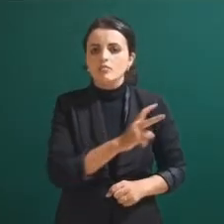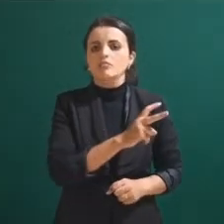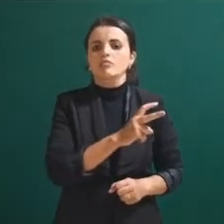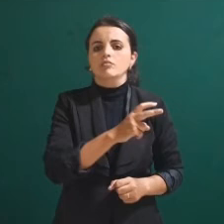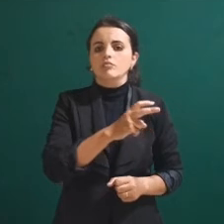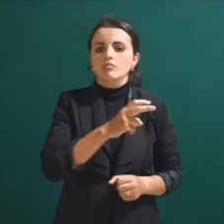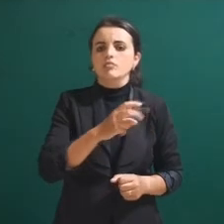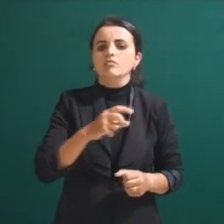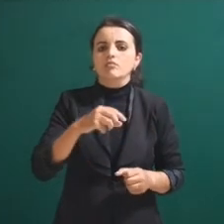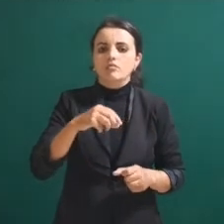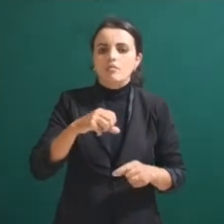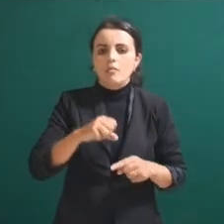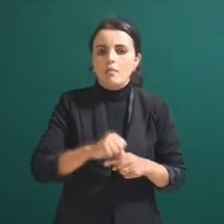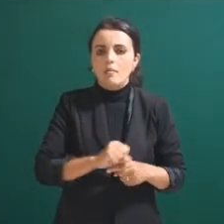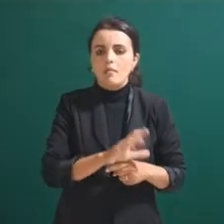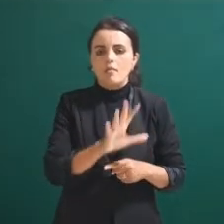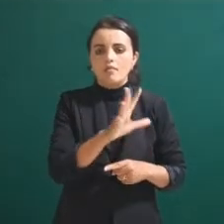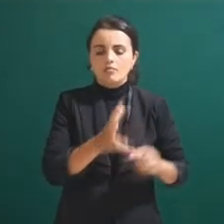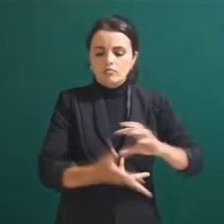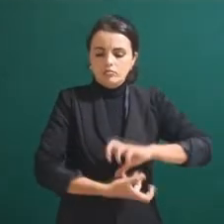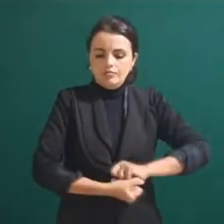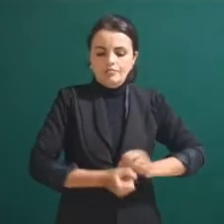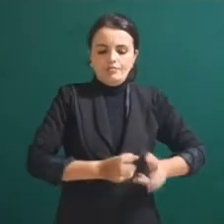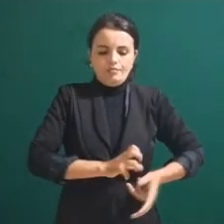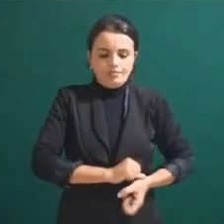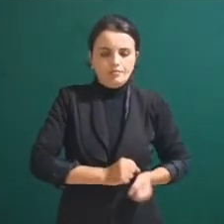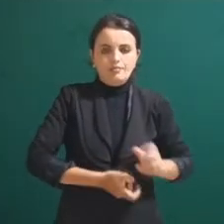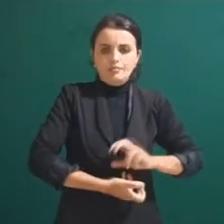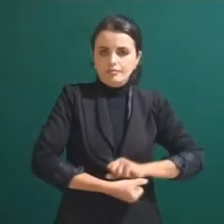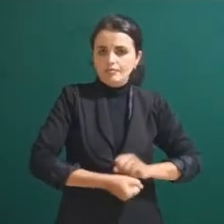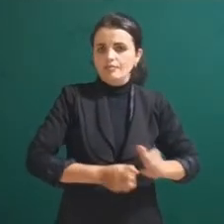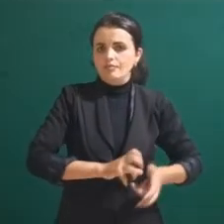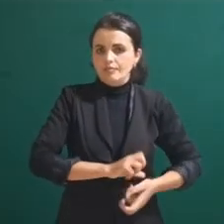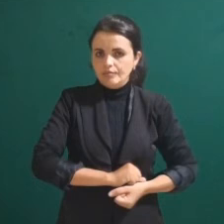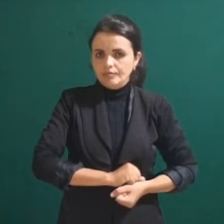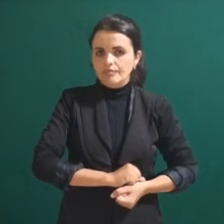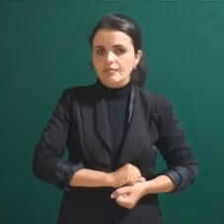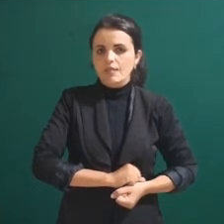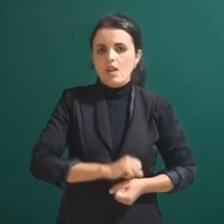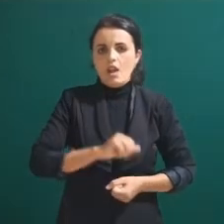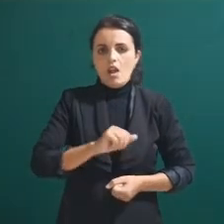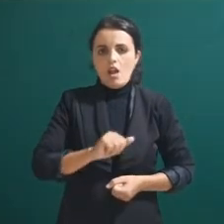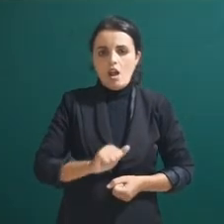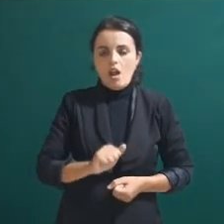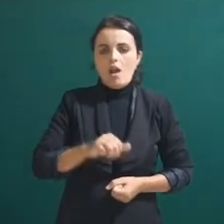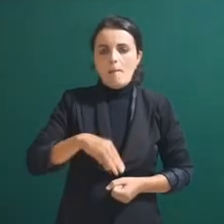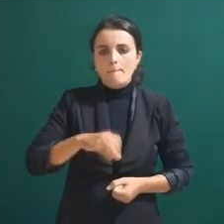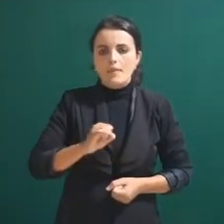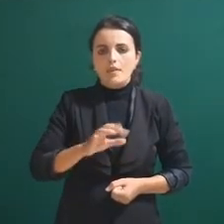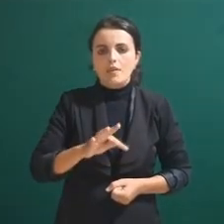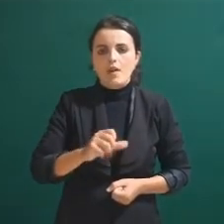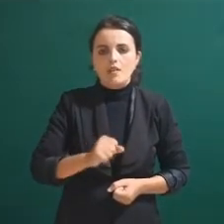as vitaminas, os minerais e o produto do nosso processo de digestão, como é o caso, por exemplo,